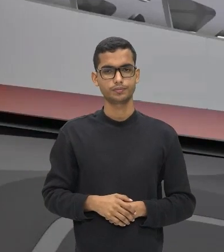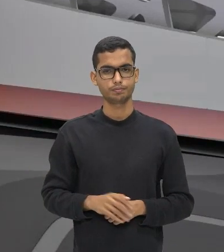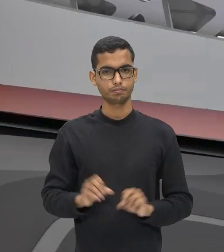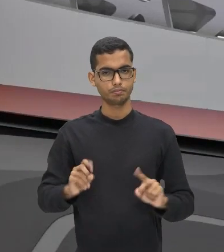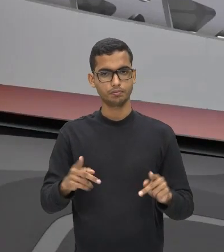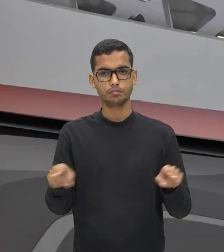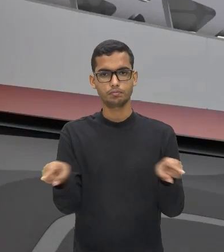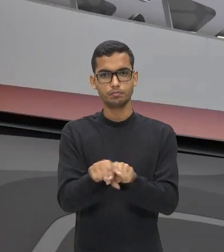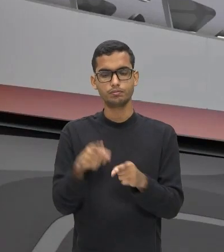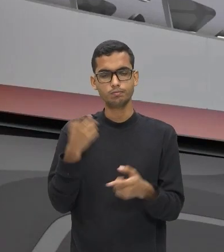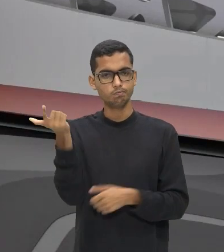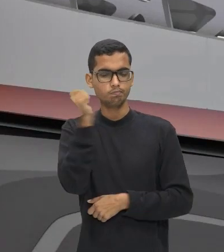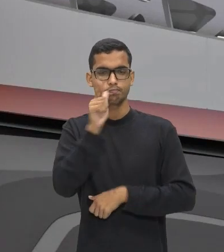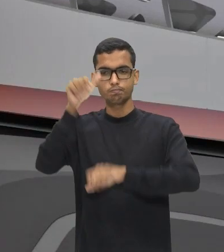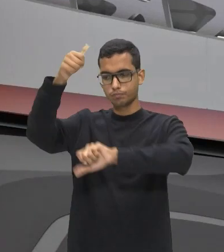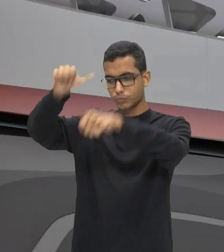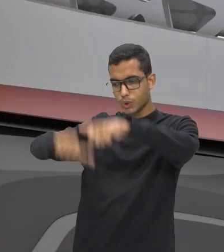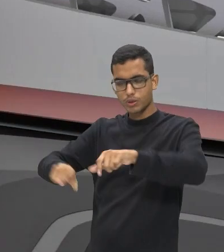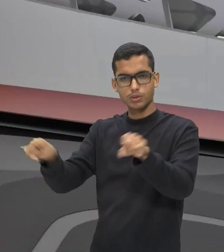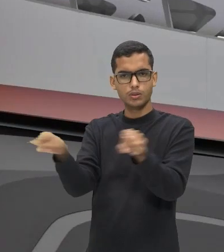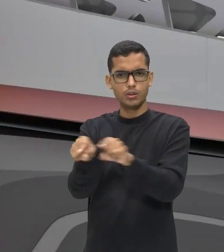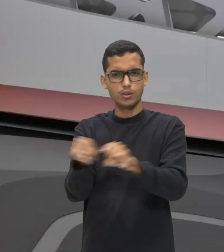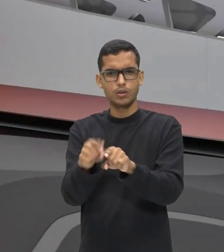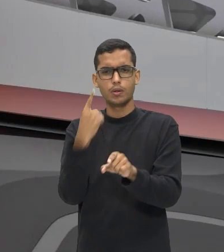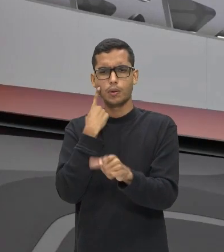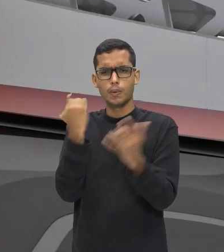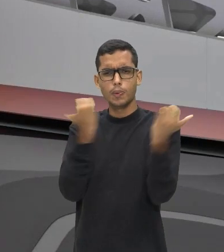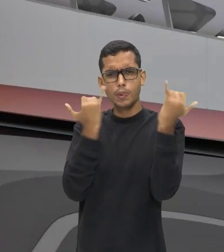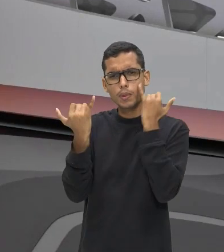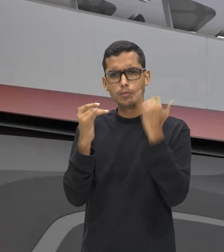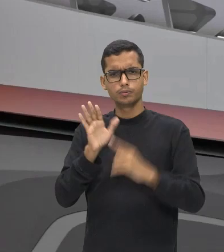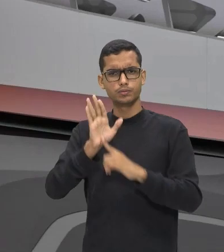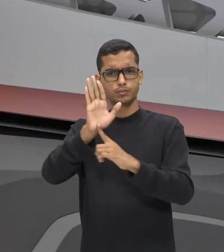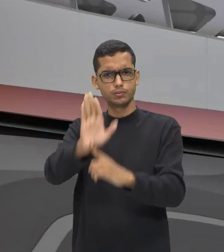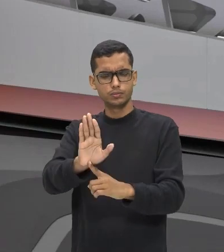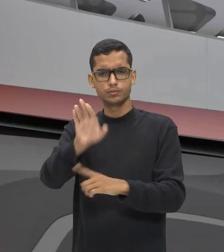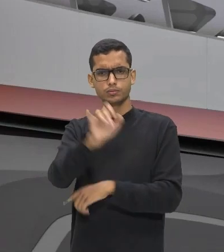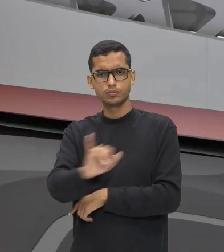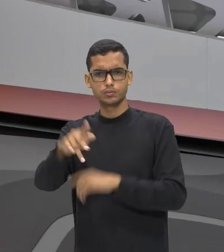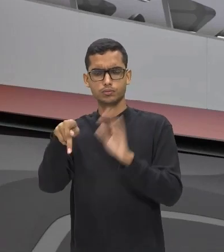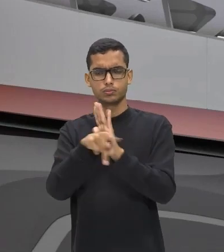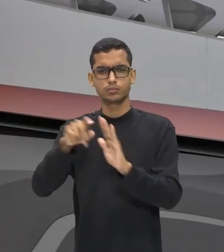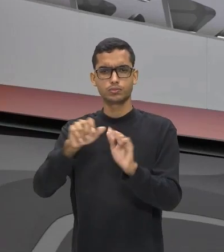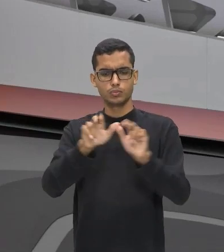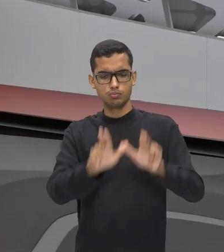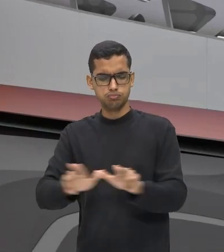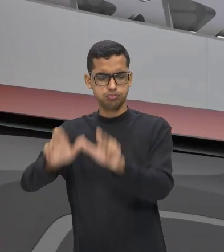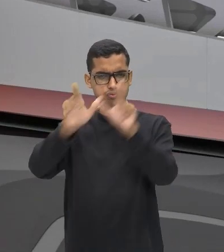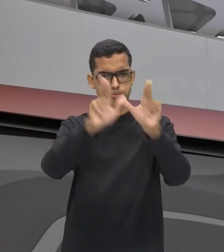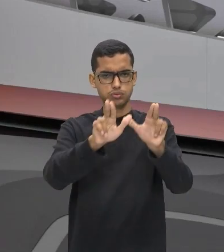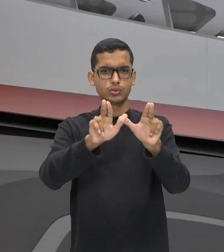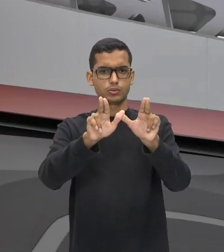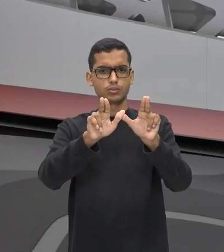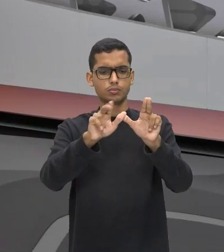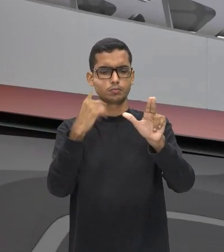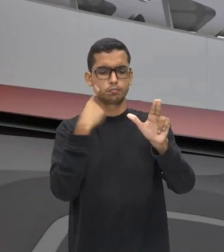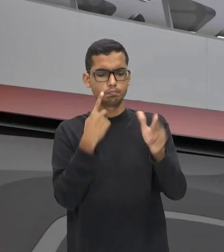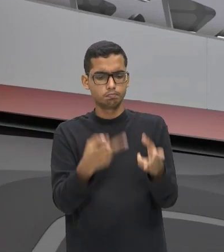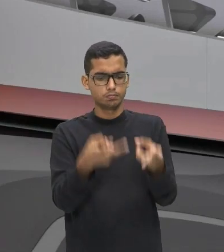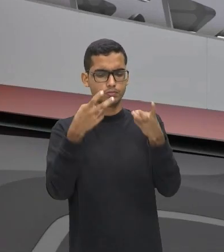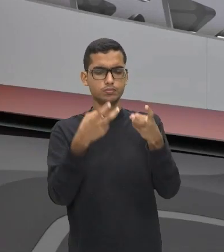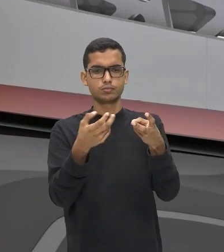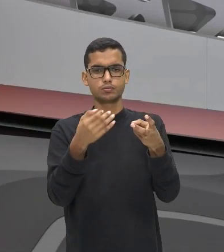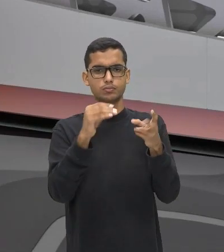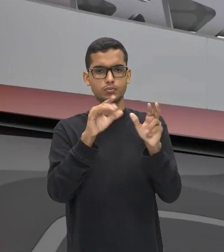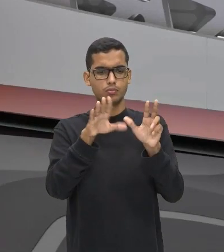assim a gente conseguiu analisar algumas das informações através da imagem do satélite. Continuando no